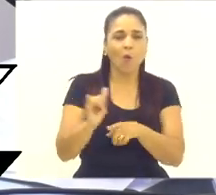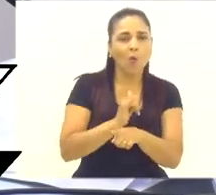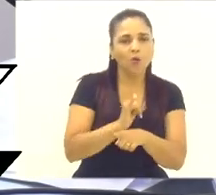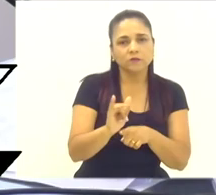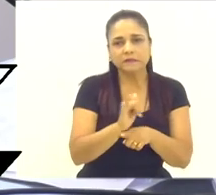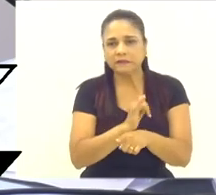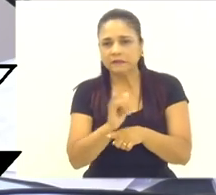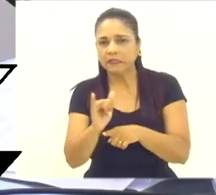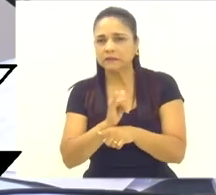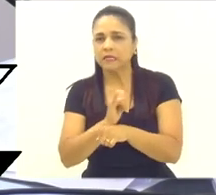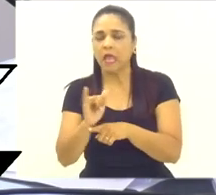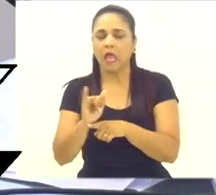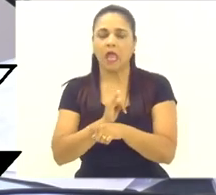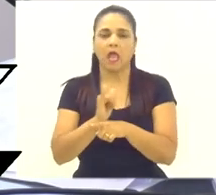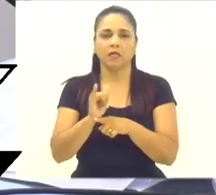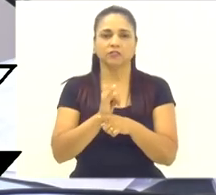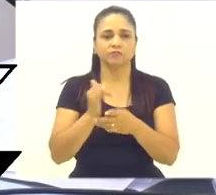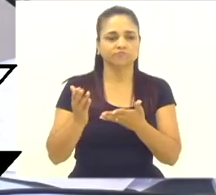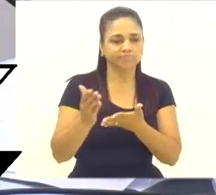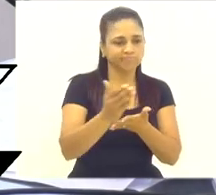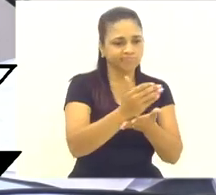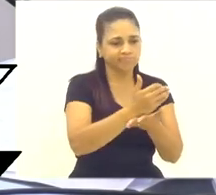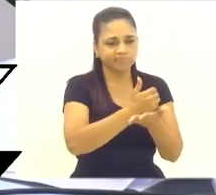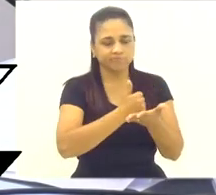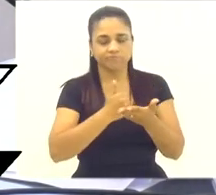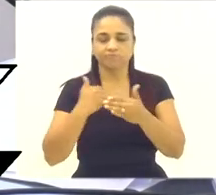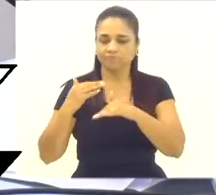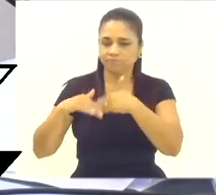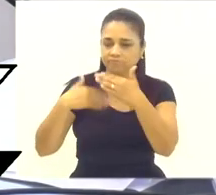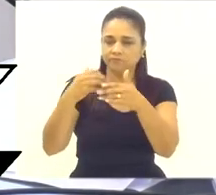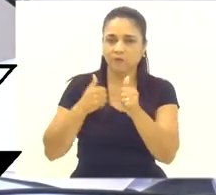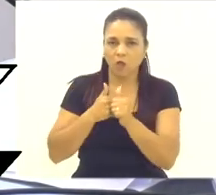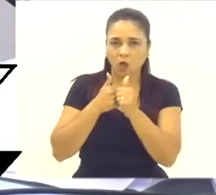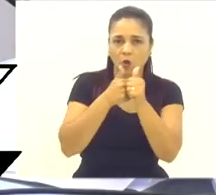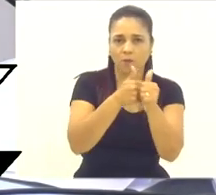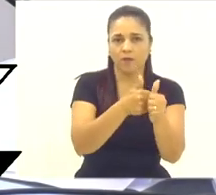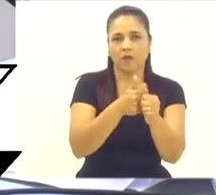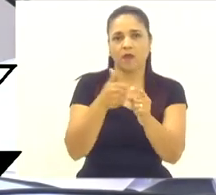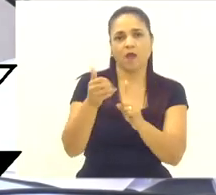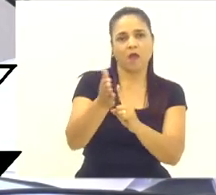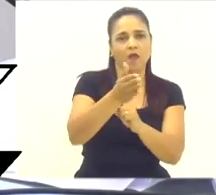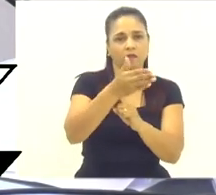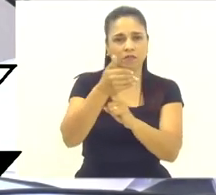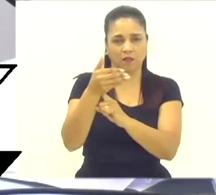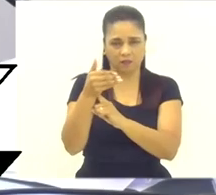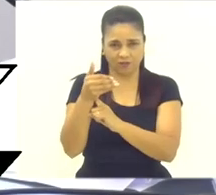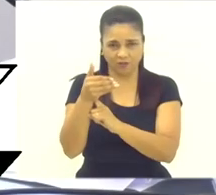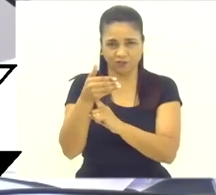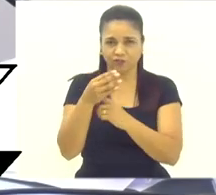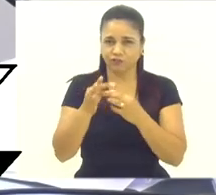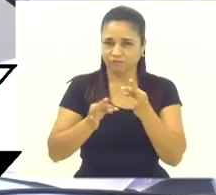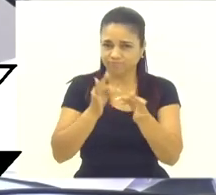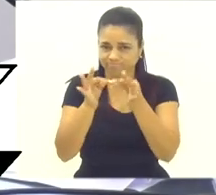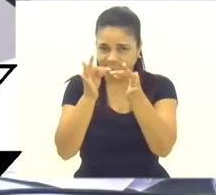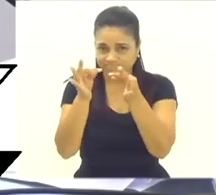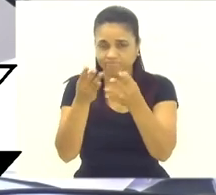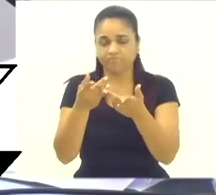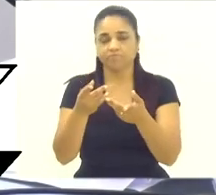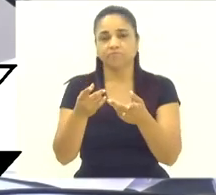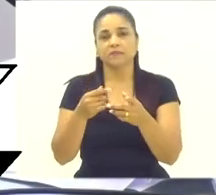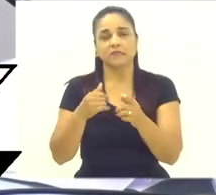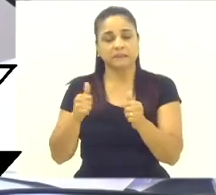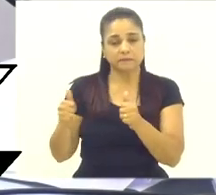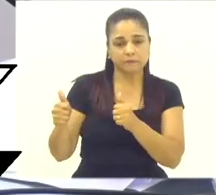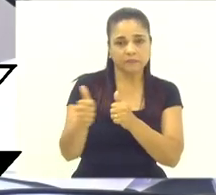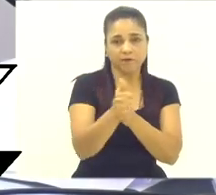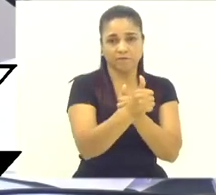sempre atualizados para acompanhar todos os avanços de saltos que a tecnologia dá e sempre na